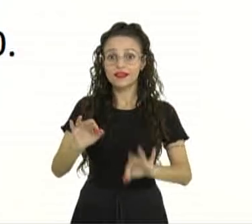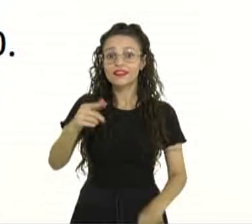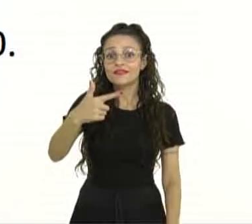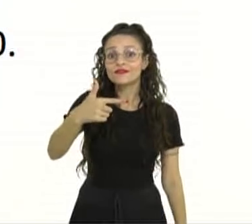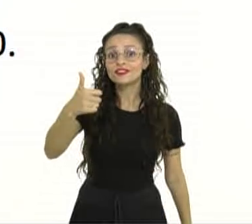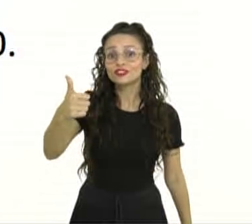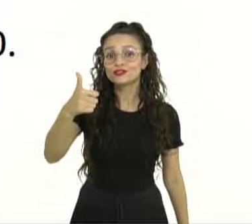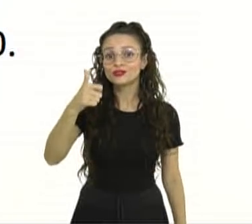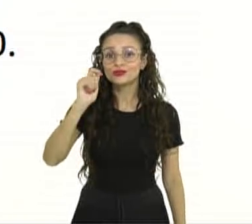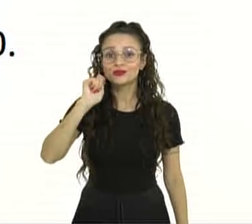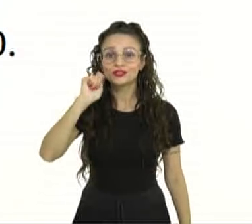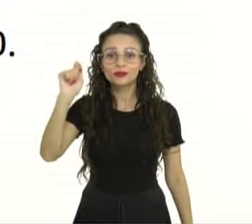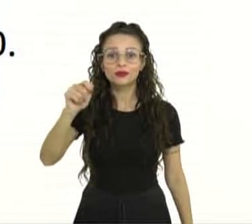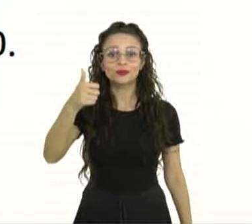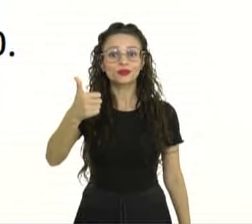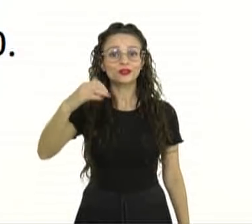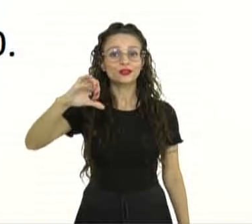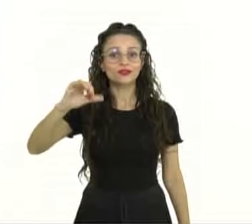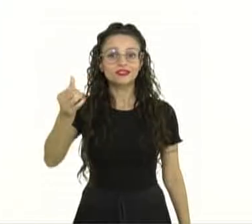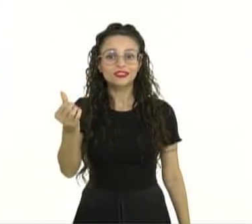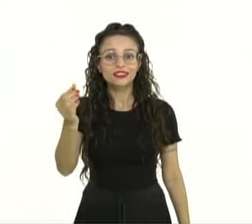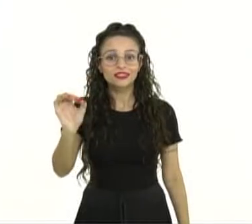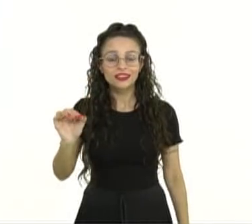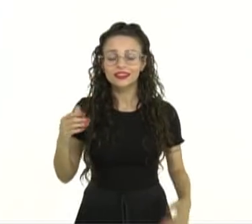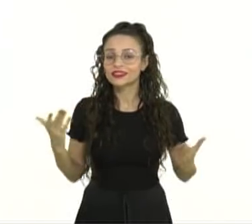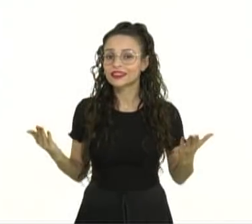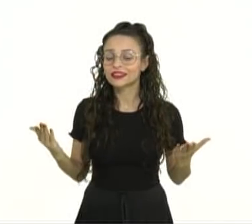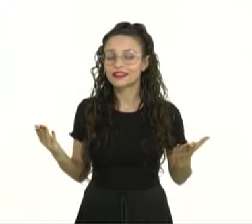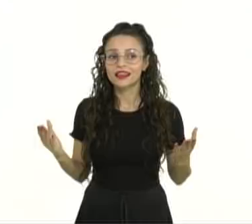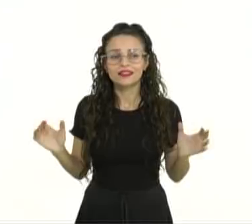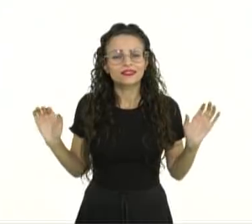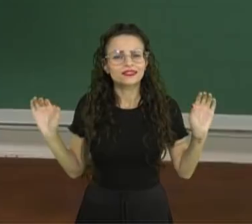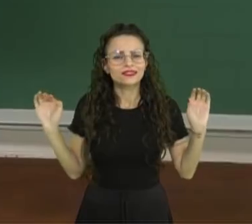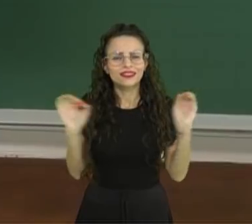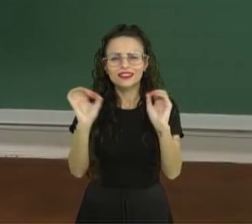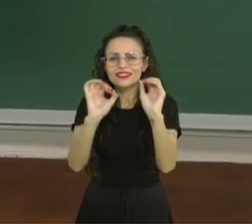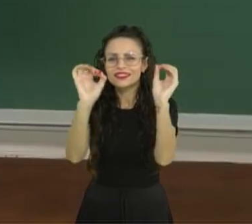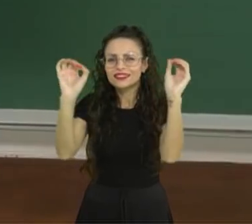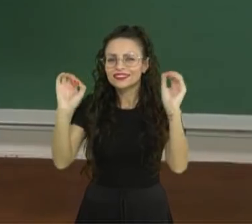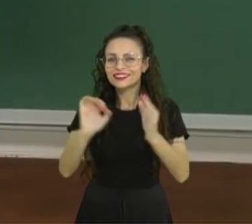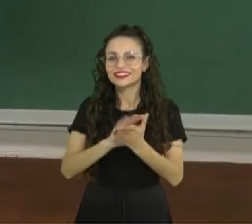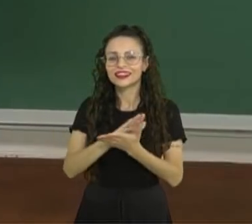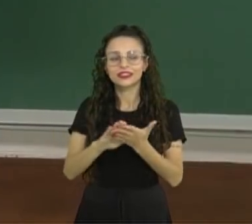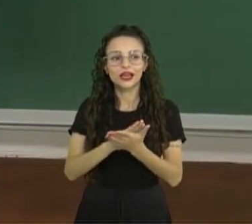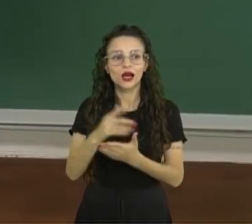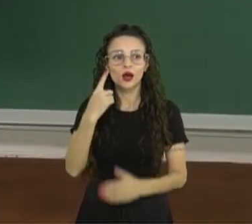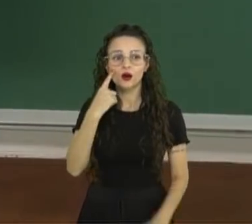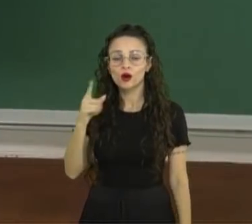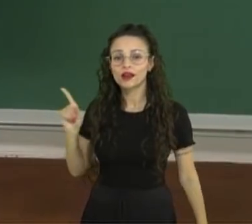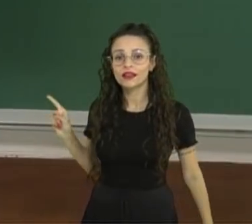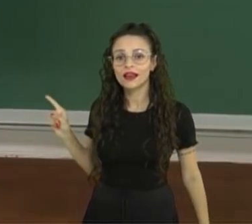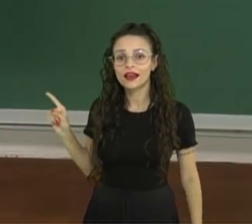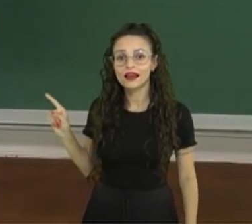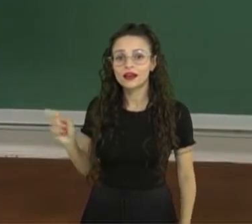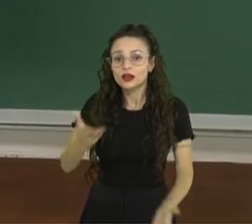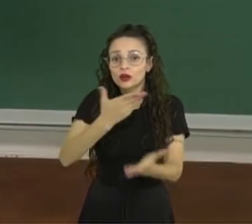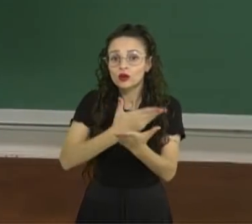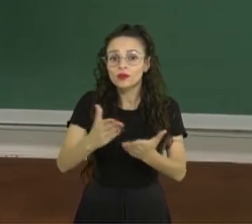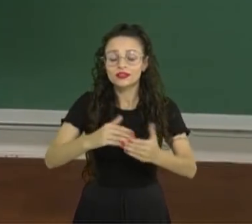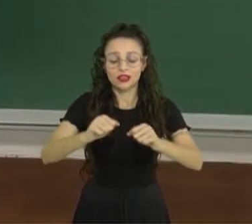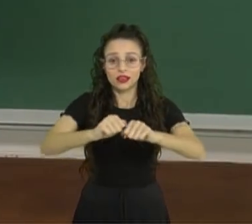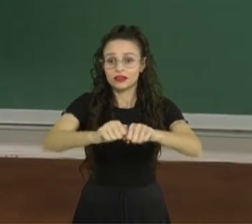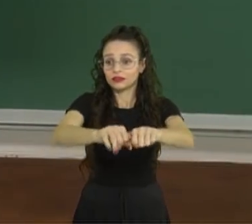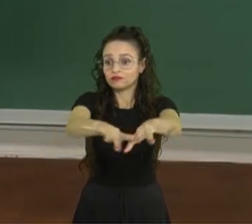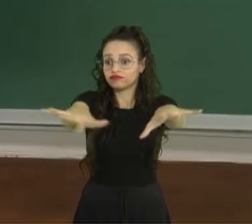21 de abril de 1960, nada, absolutamente nada, A cidade foi planejada do zero, no meio